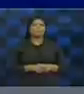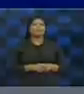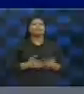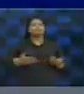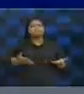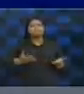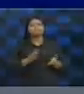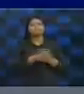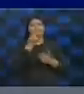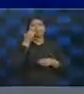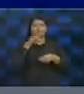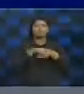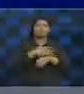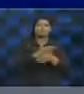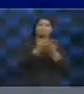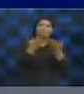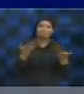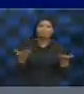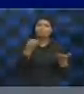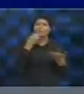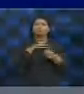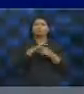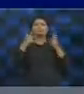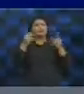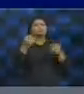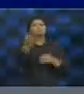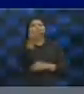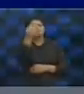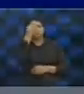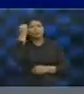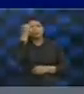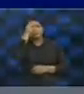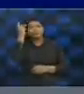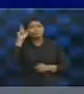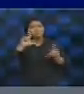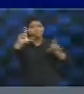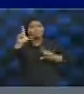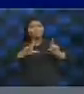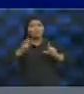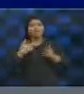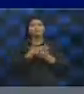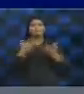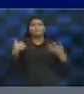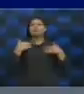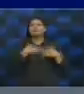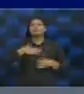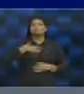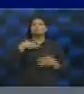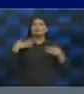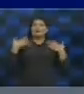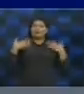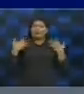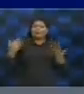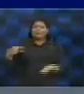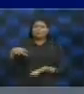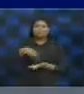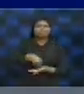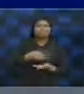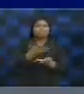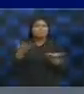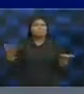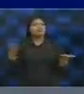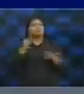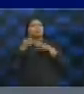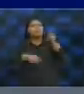boa noite a todos que nos assistem, dizer da minha alegria de estar aqui, de ser merecedor da confiança do povo do Amazonas, do povo de Manaus,